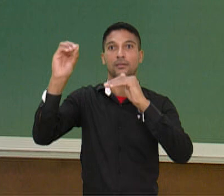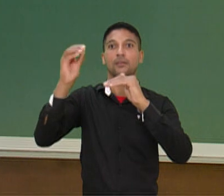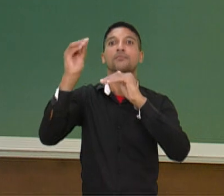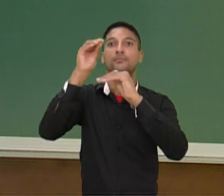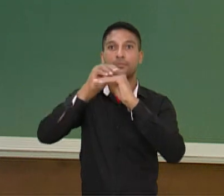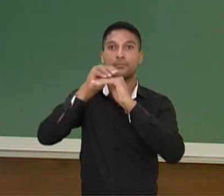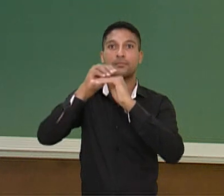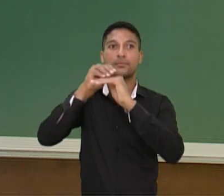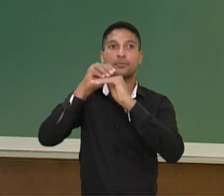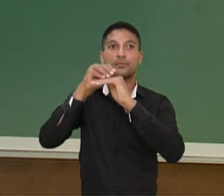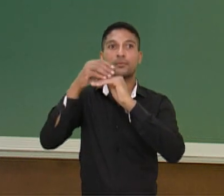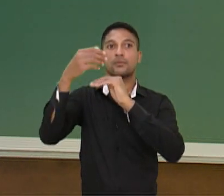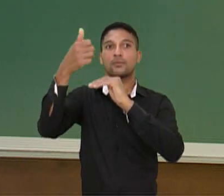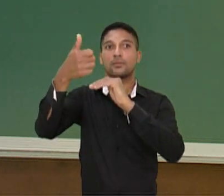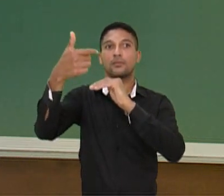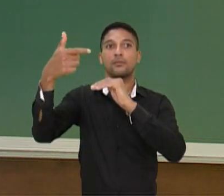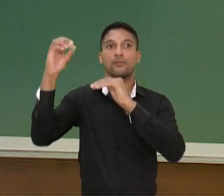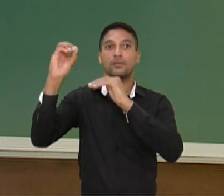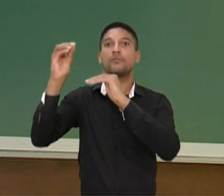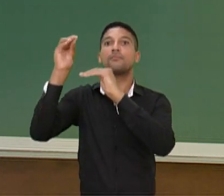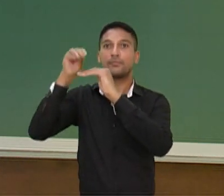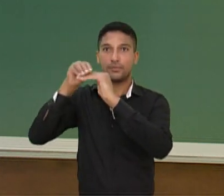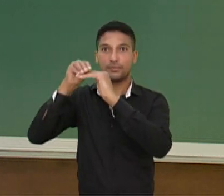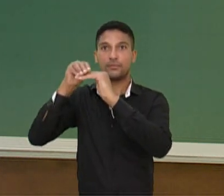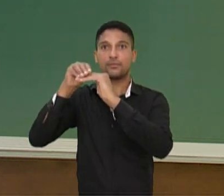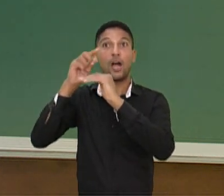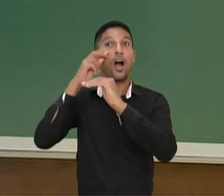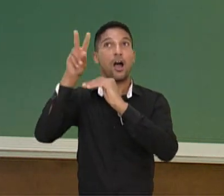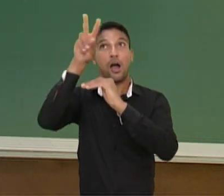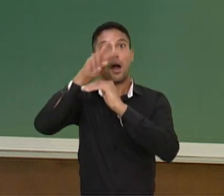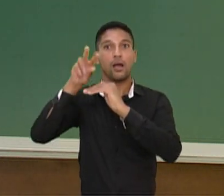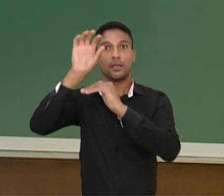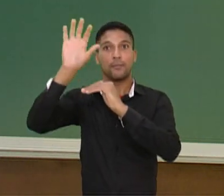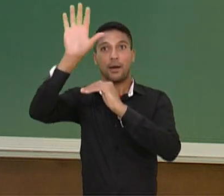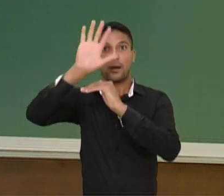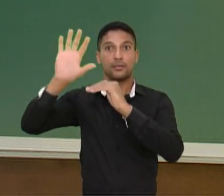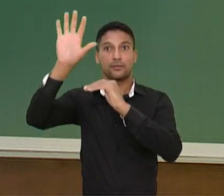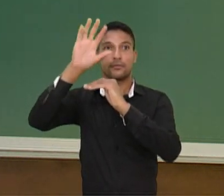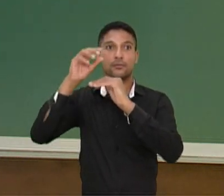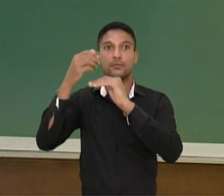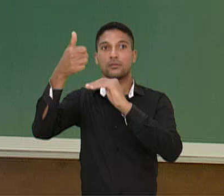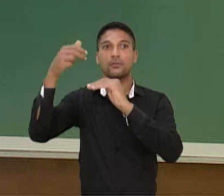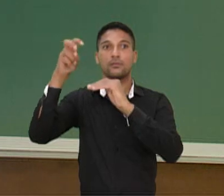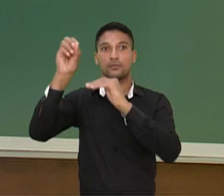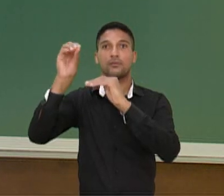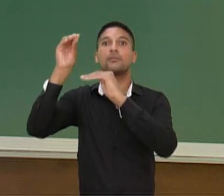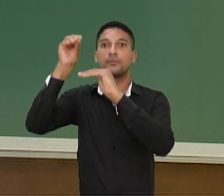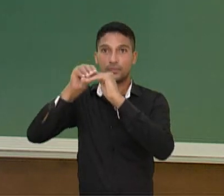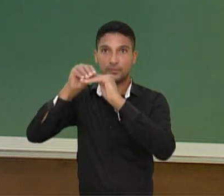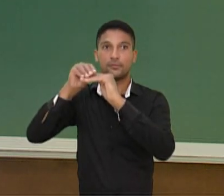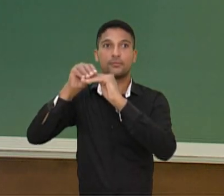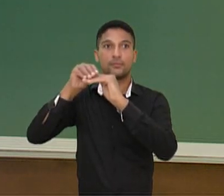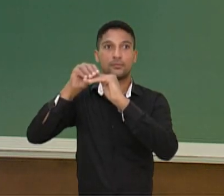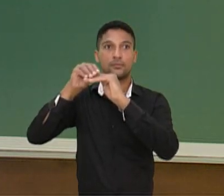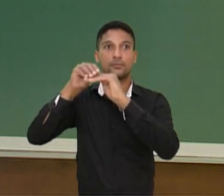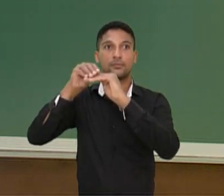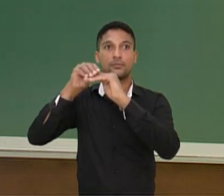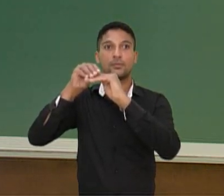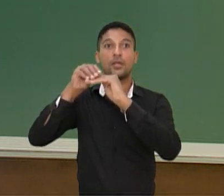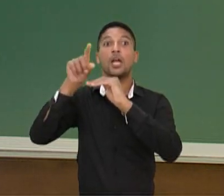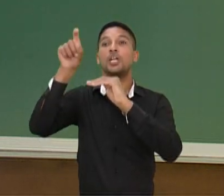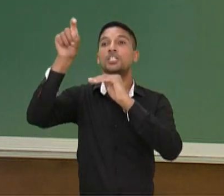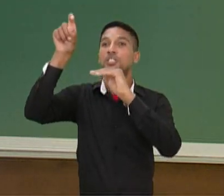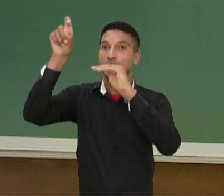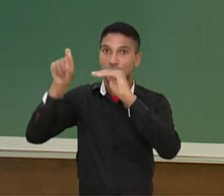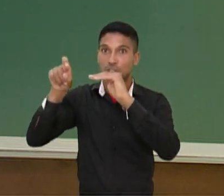beleza. 120, tá lá na soma. 150, também. E o